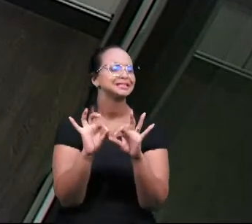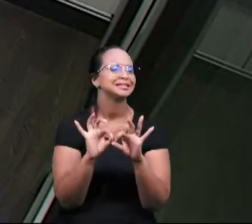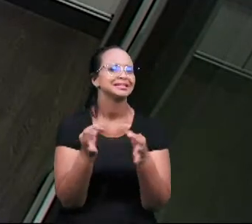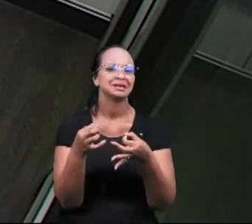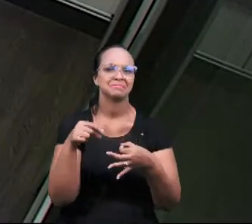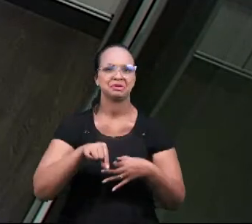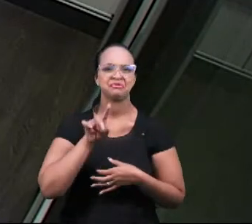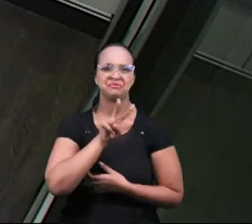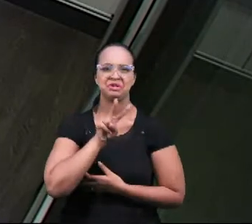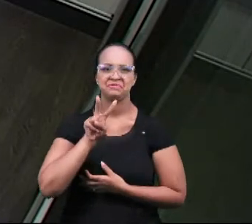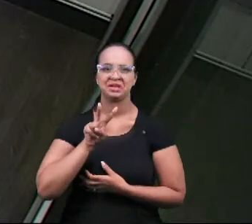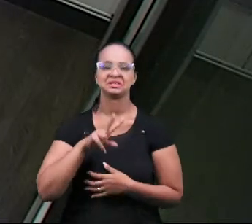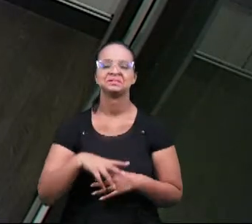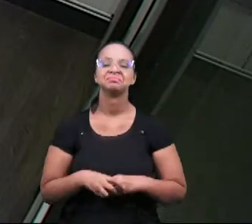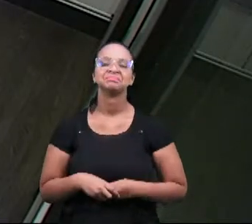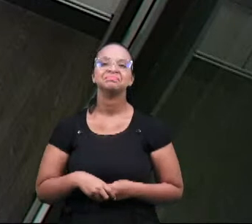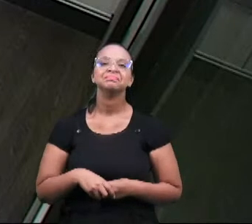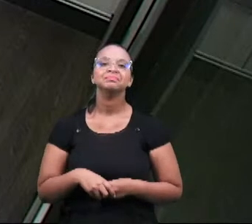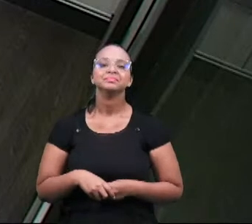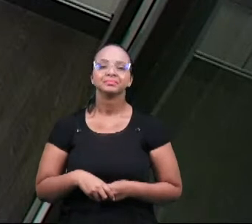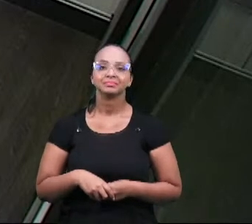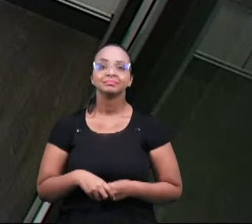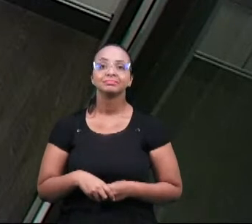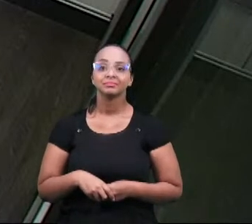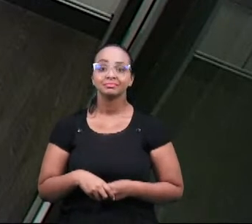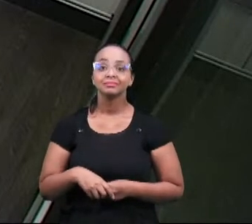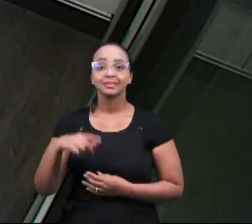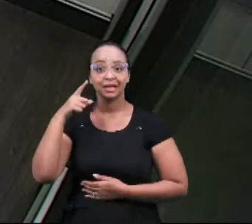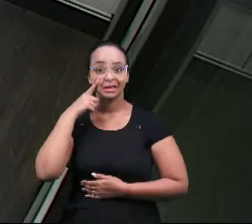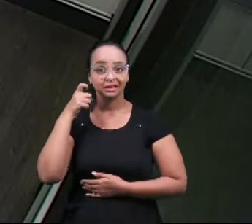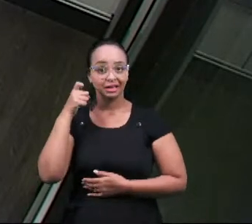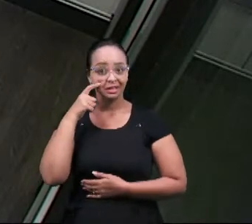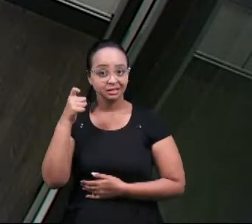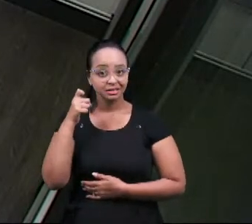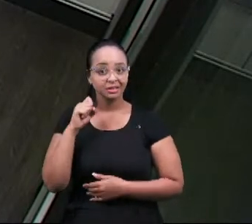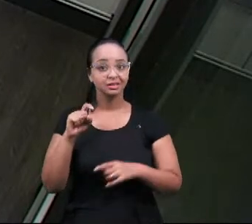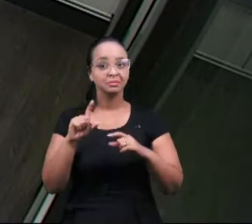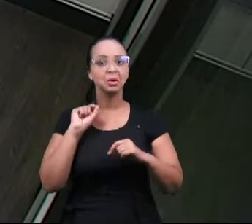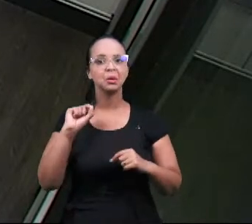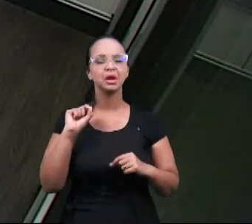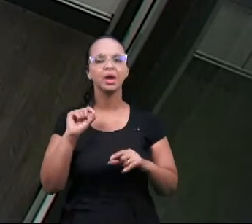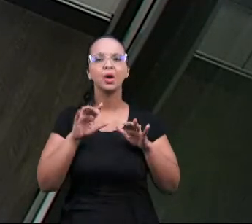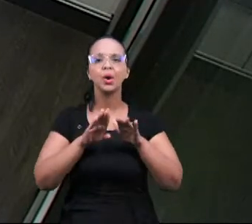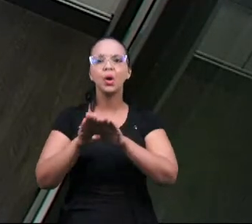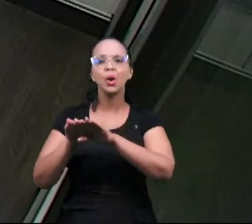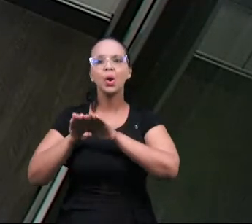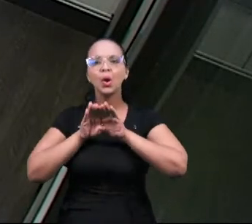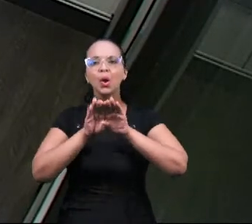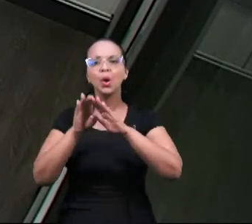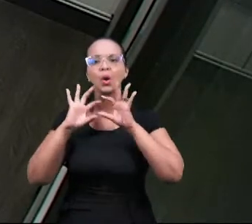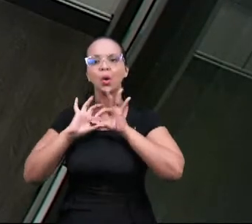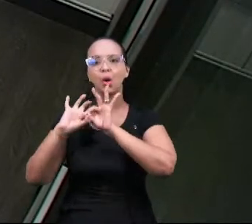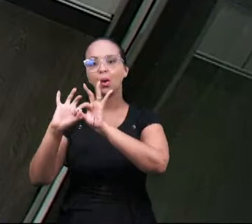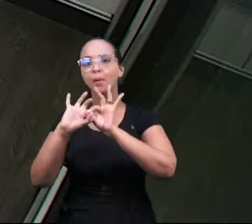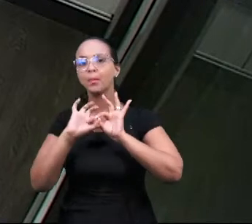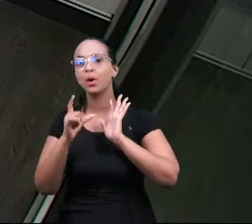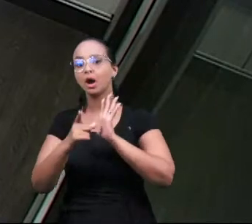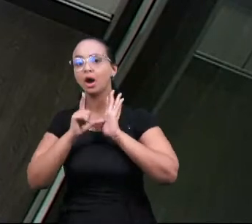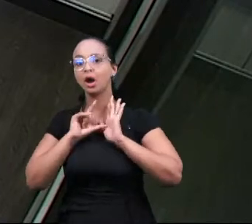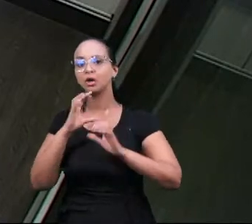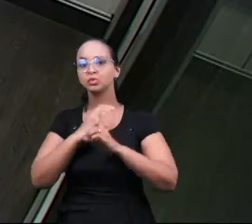Vila Velha, né? E uma coisa interessante, Jorge, o que é a comunhão antes do culto, né? Eu cheguei na igreja por